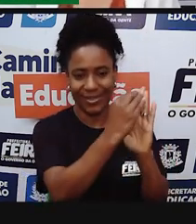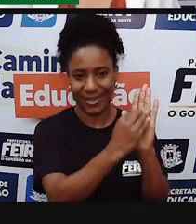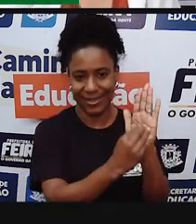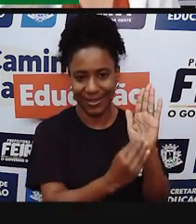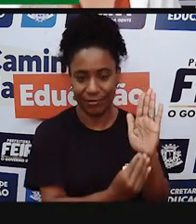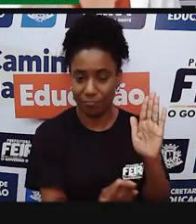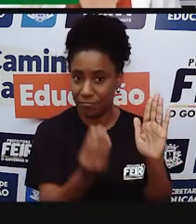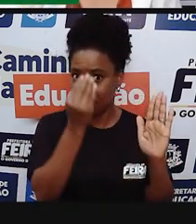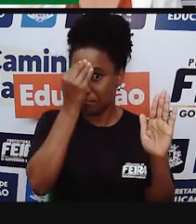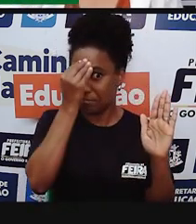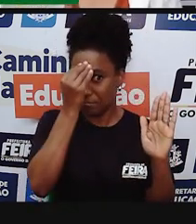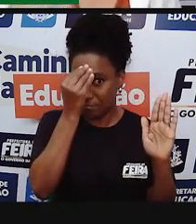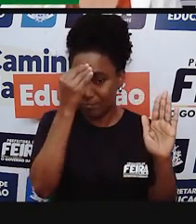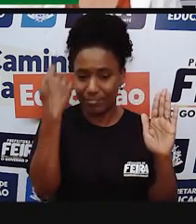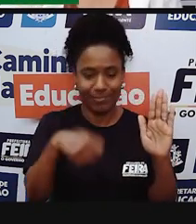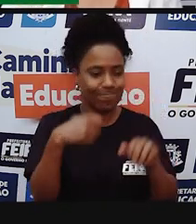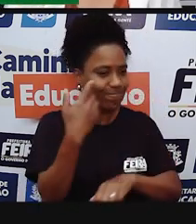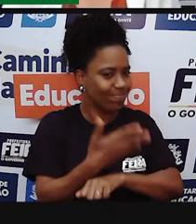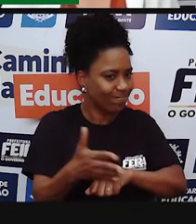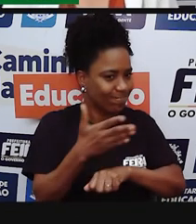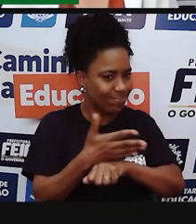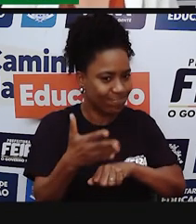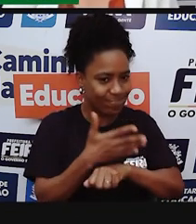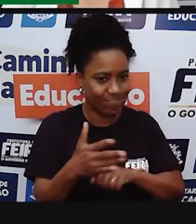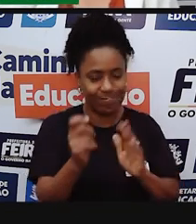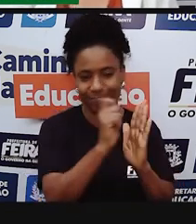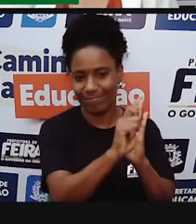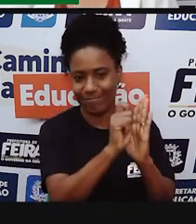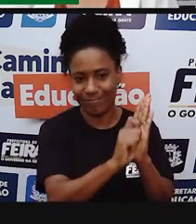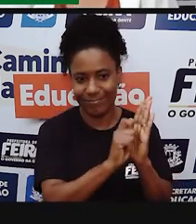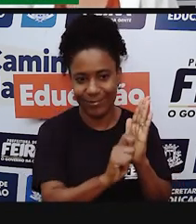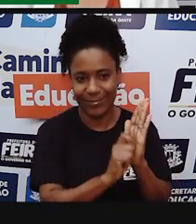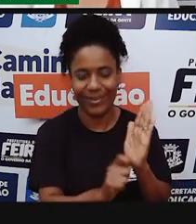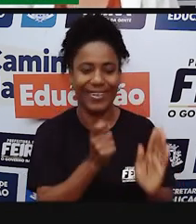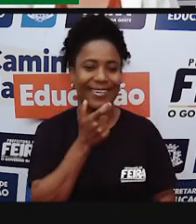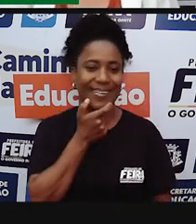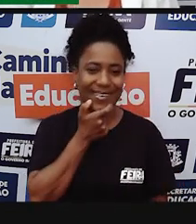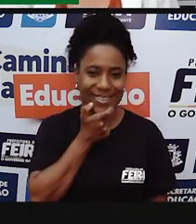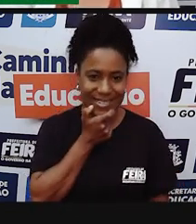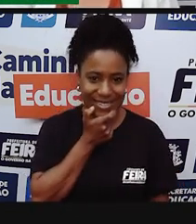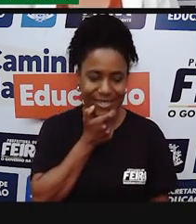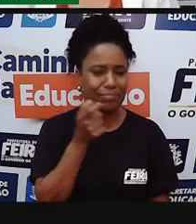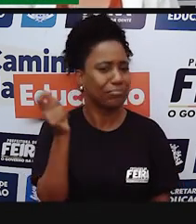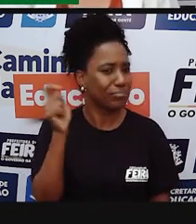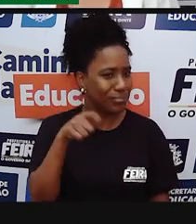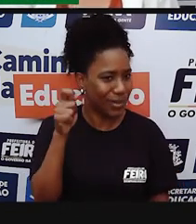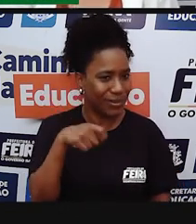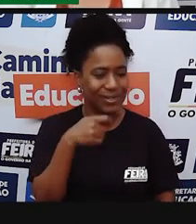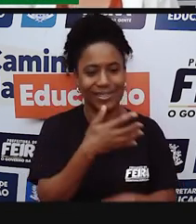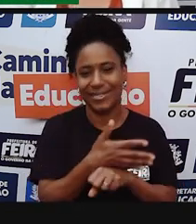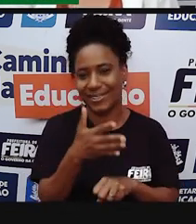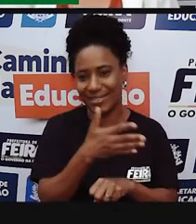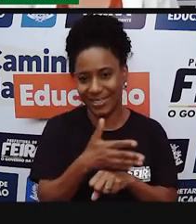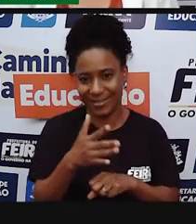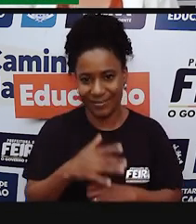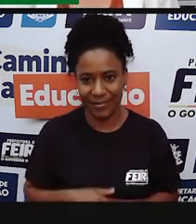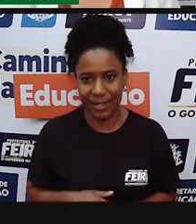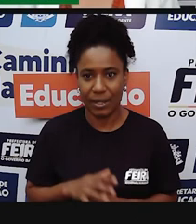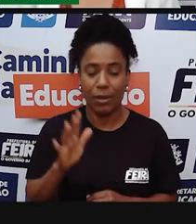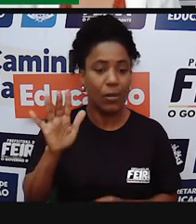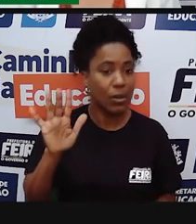Até porque é preciso praticar a escrita no idioma a vocês podem aqui ó a barra de